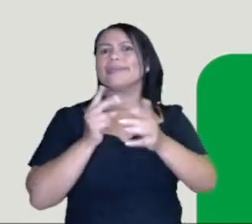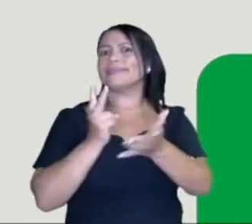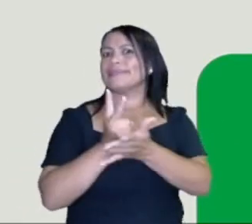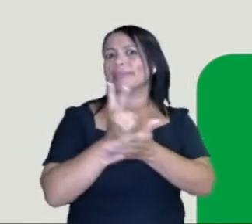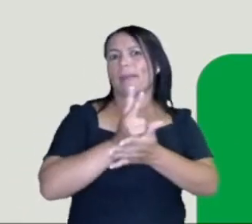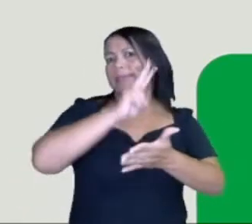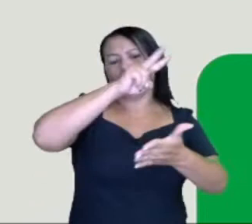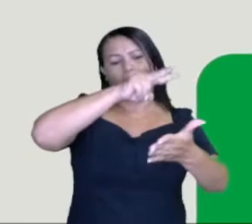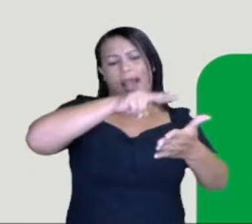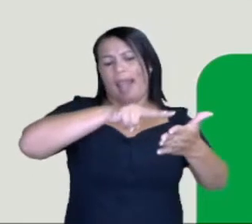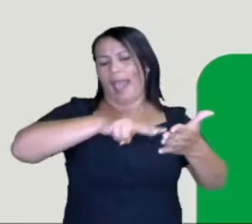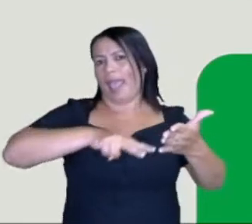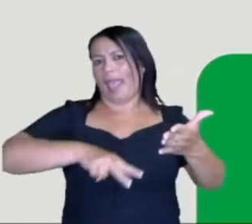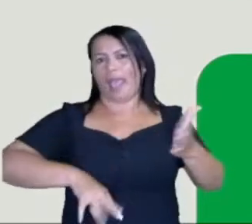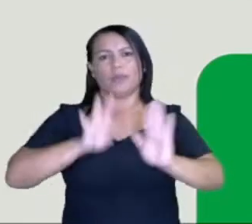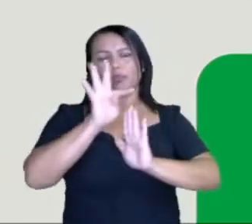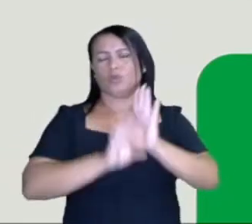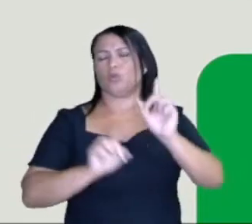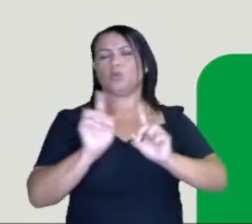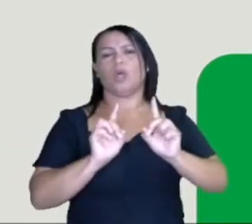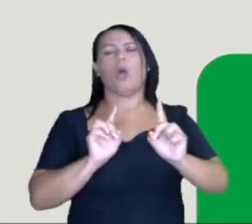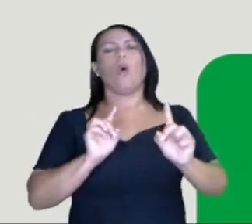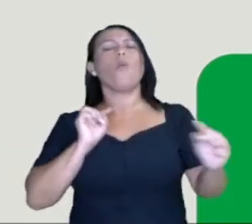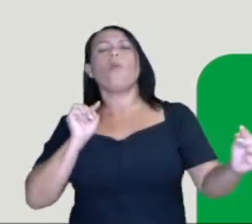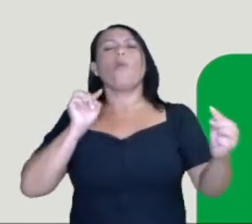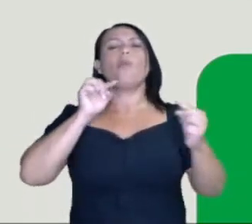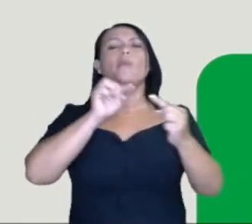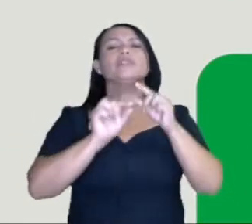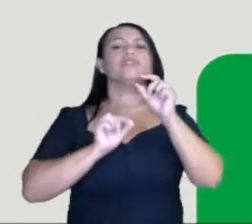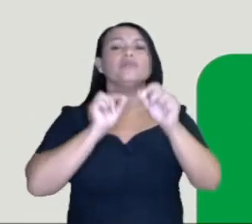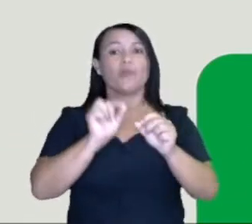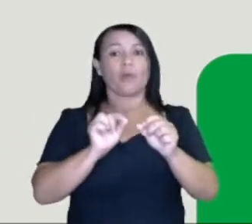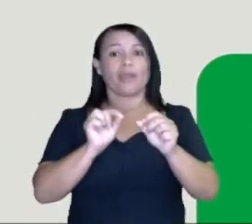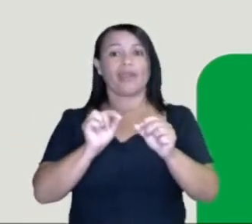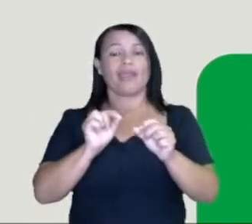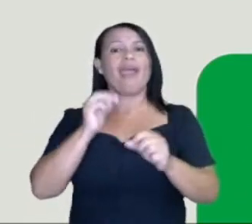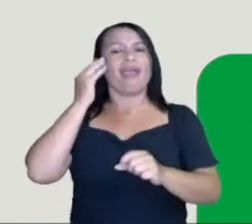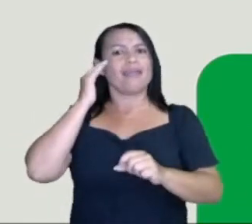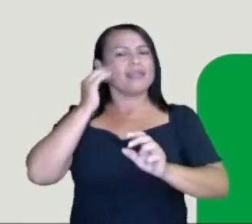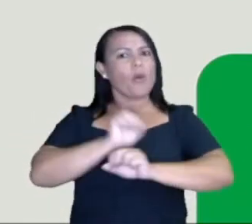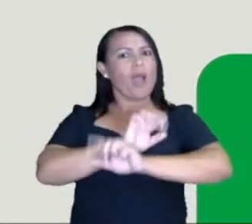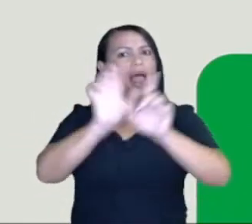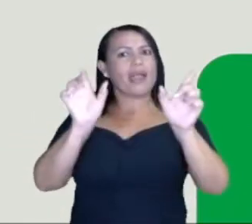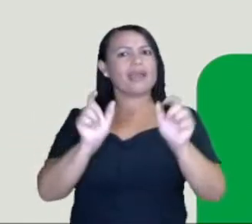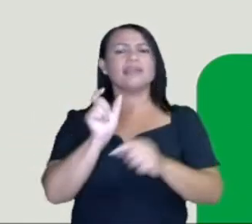ler todo o texto. O objetivo é se concentrar em